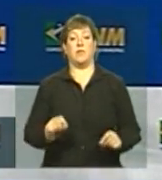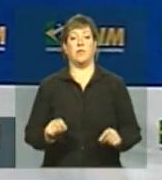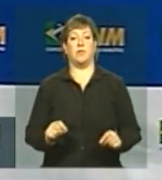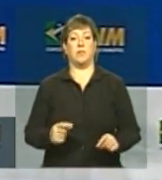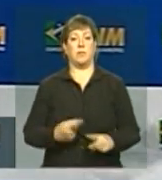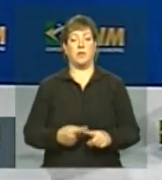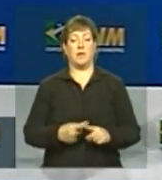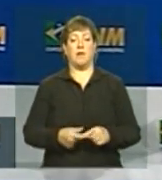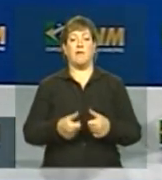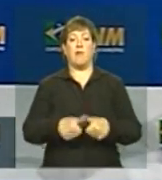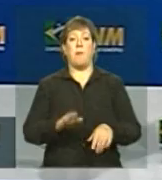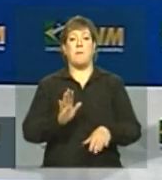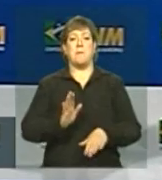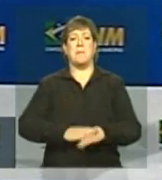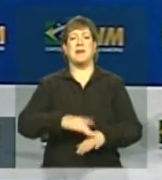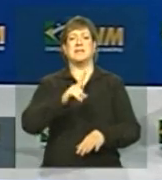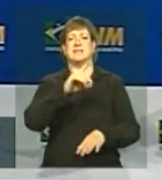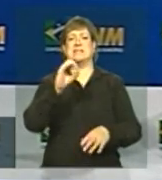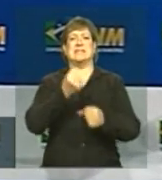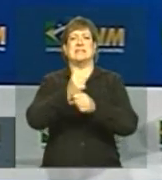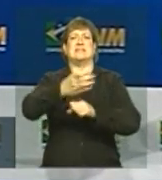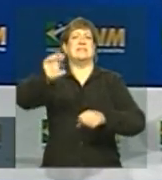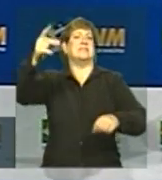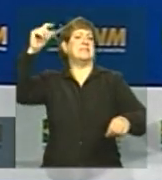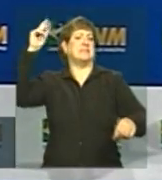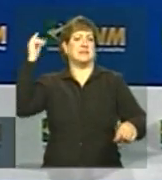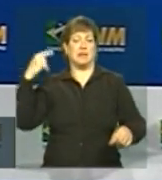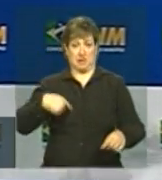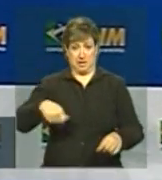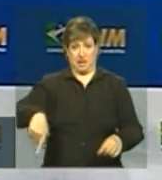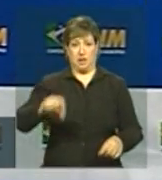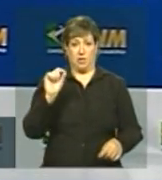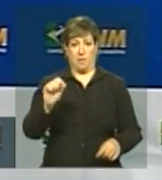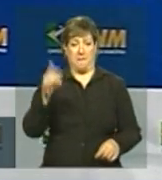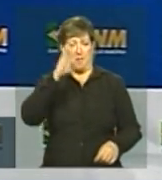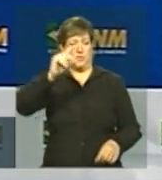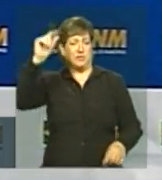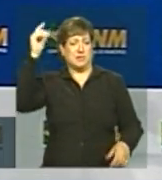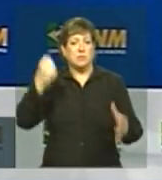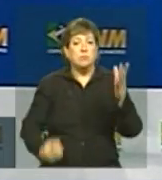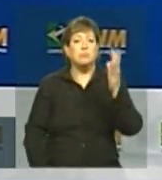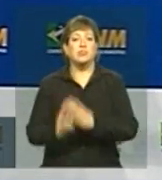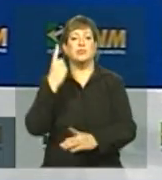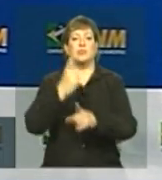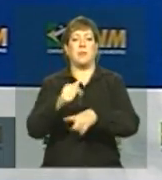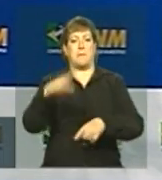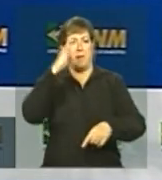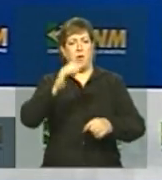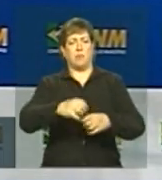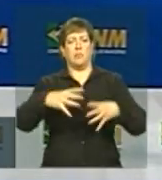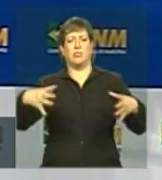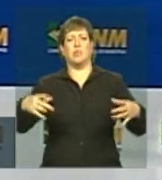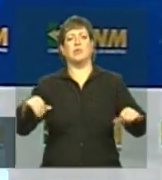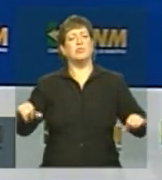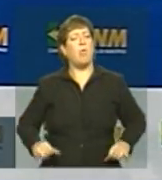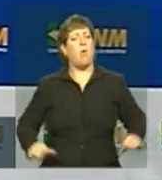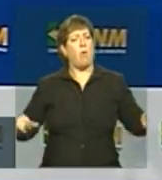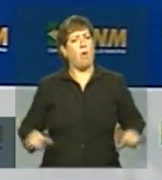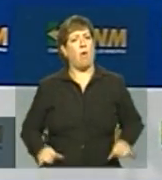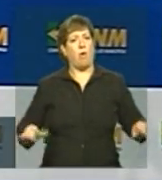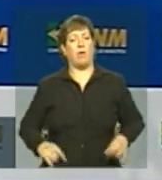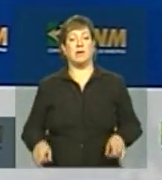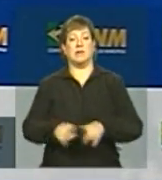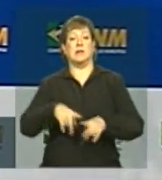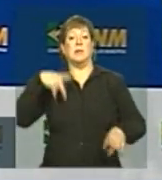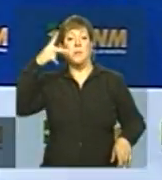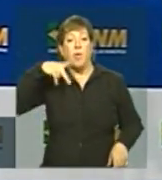de centenas de anos, desde o nosso descobrimento na marginalidade, do crescimento econômico, das políticas